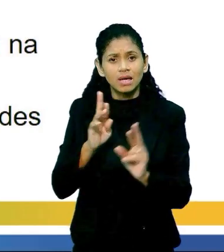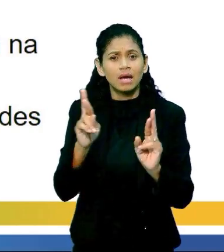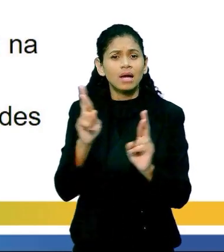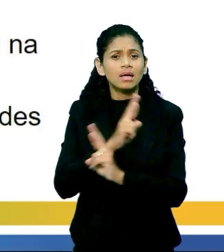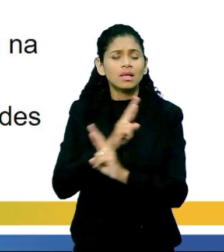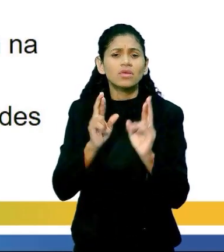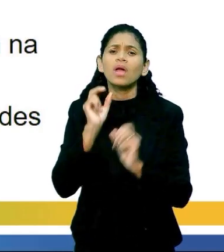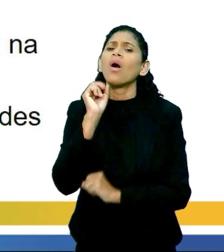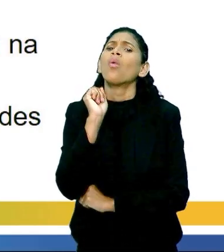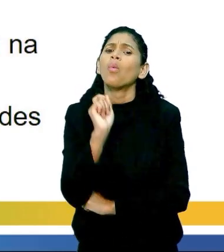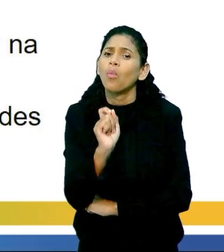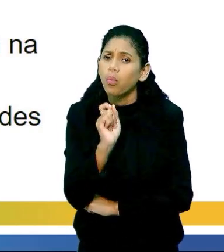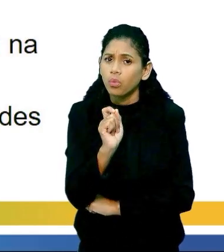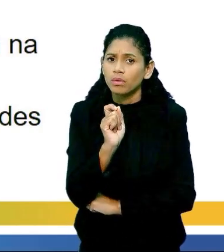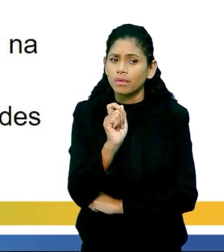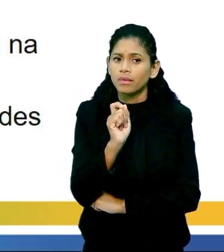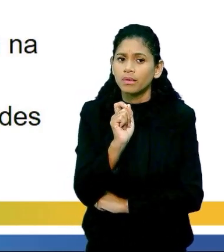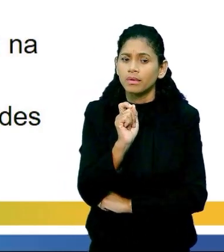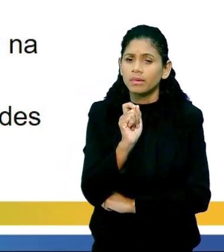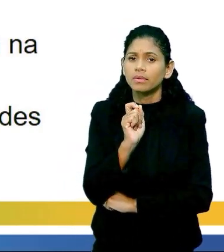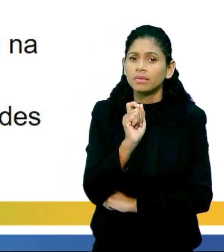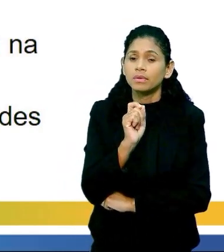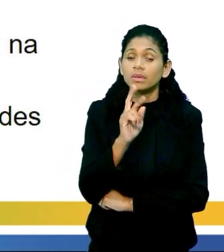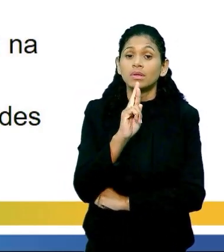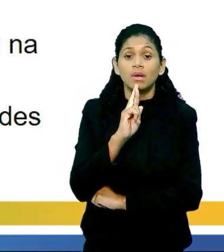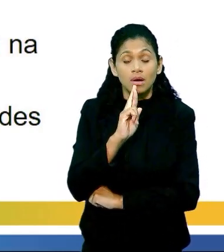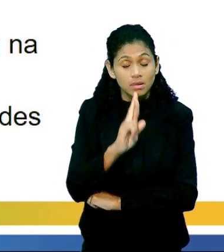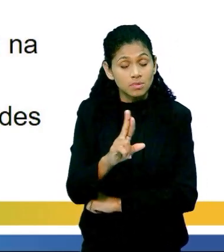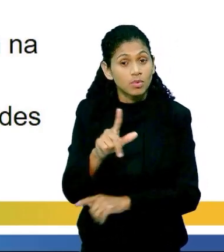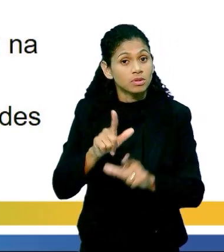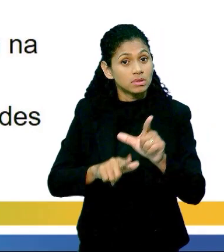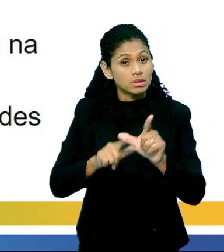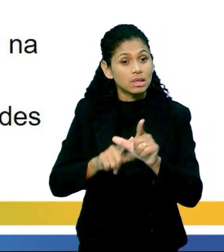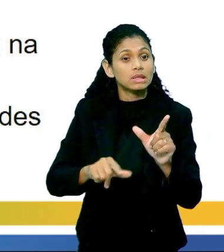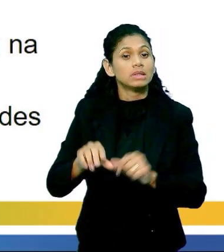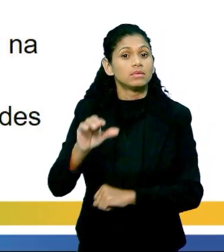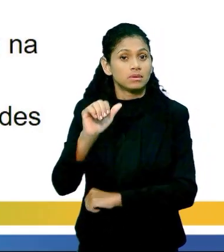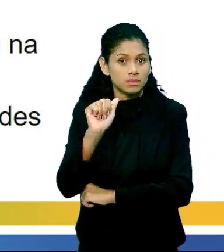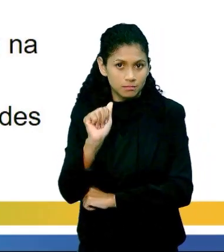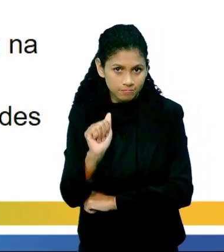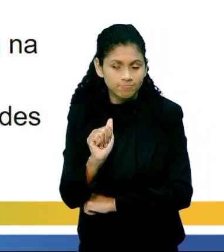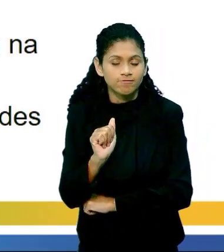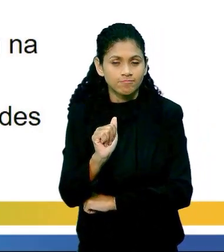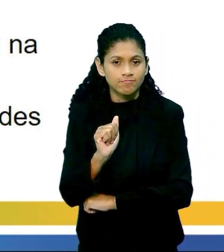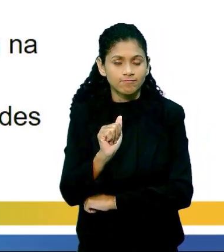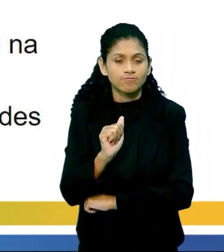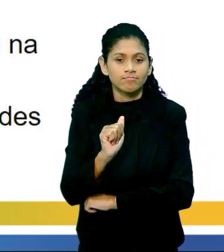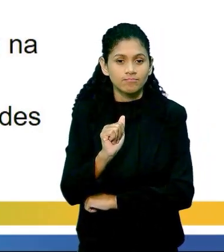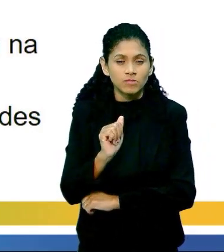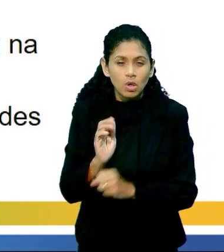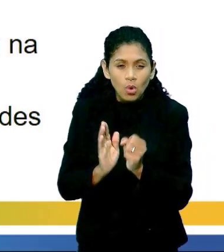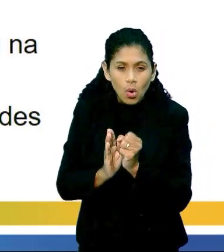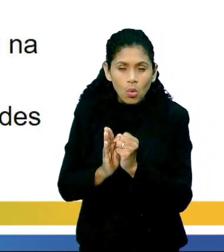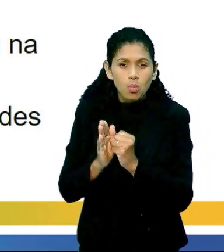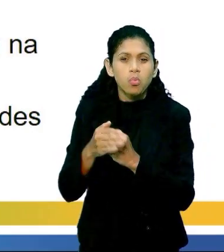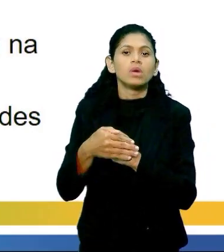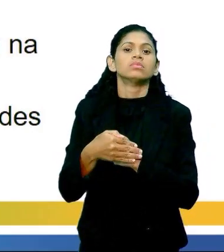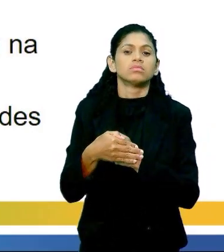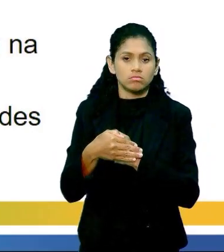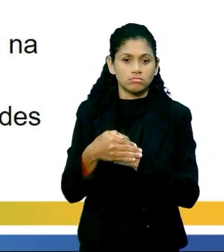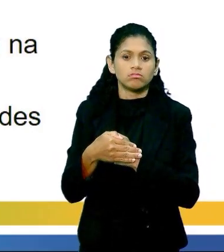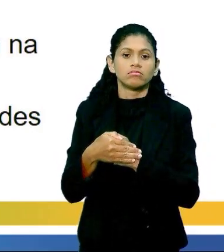Né? Claro, galera, que a nossa resposta é letra A. Conservação de um modo de vida próprio, de nação da qual eles